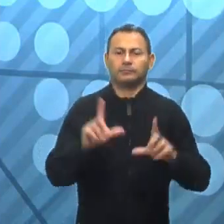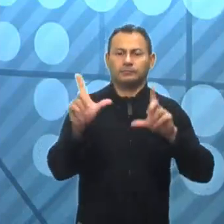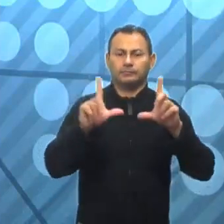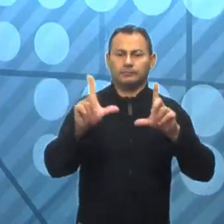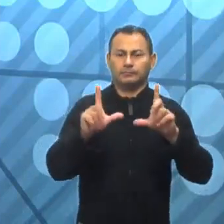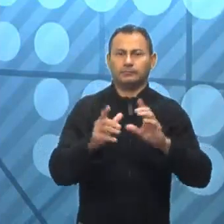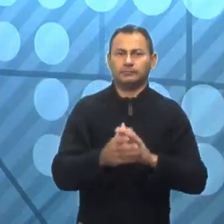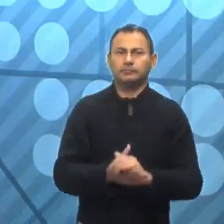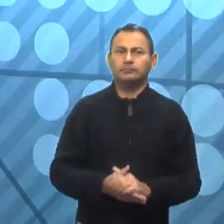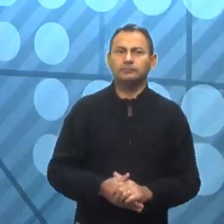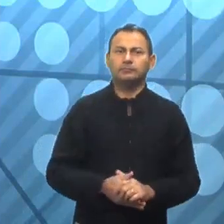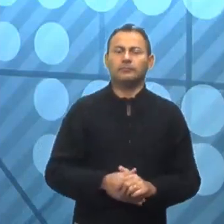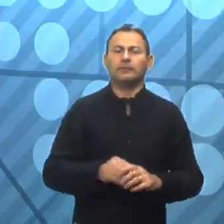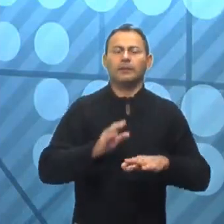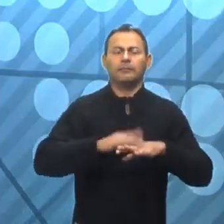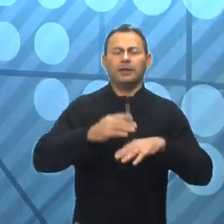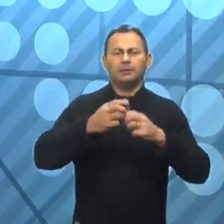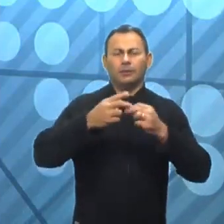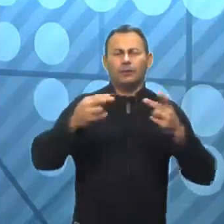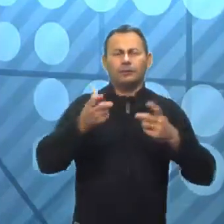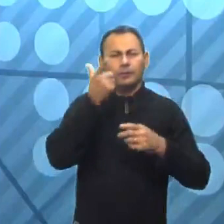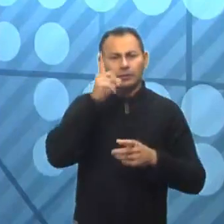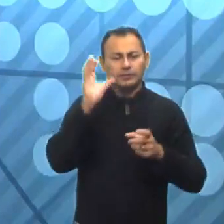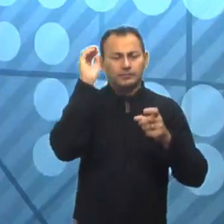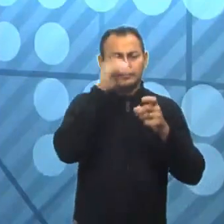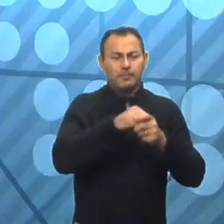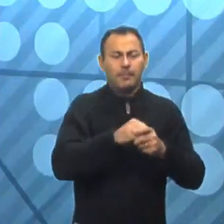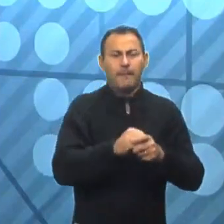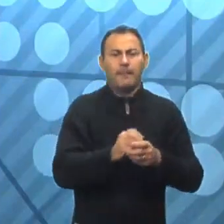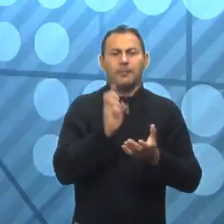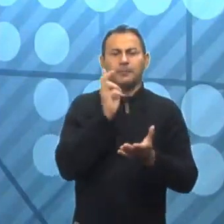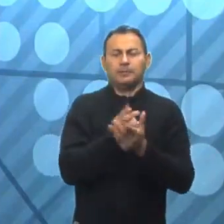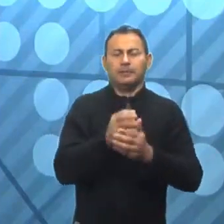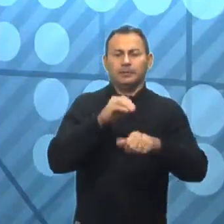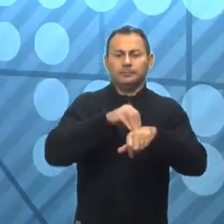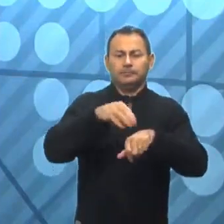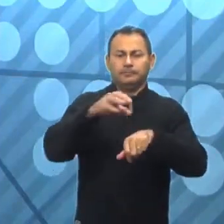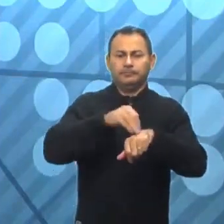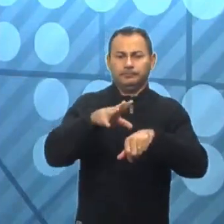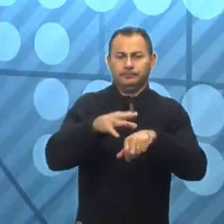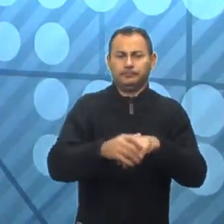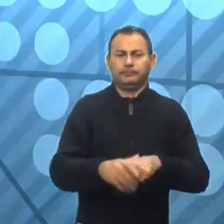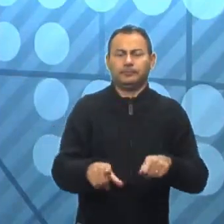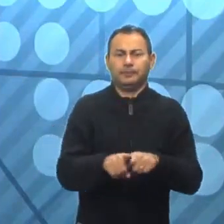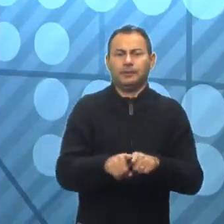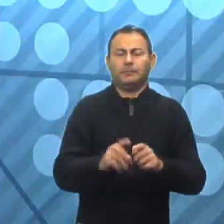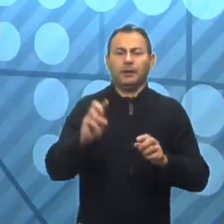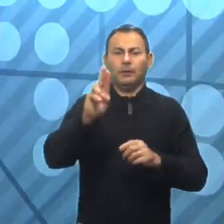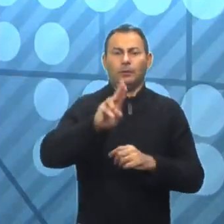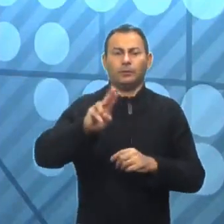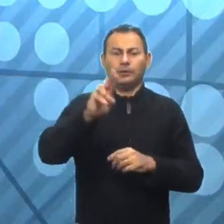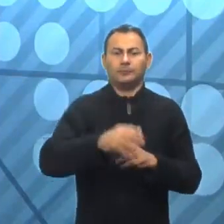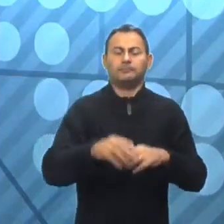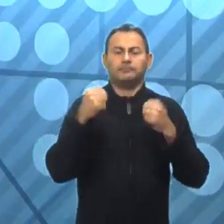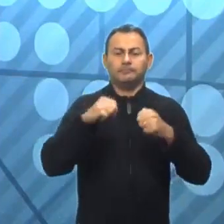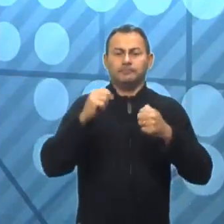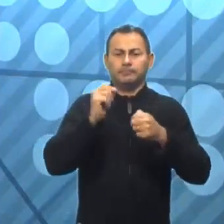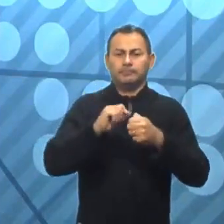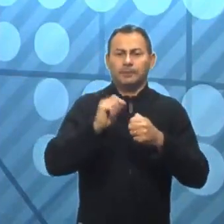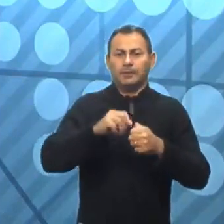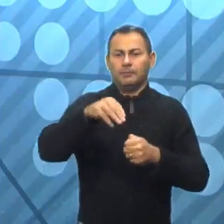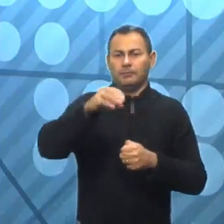TV. Então é muito mais coisa que você consegue colocar na mesma transmissão. E para utilizar isso, você precisa fazer